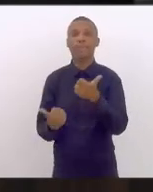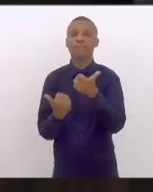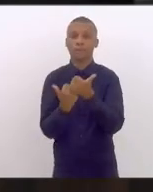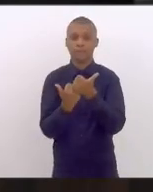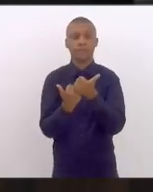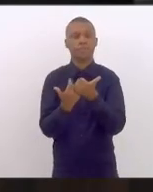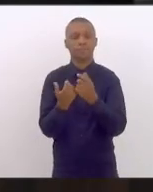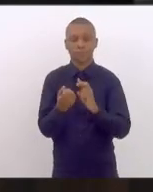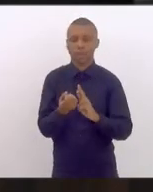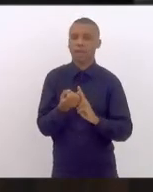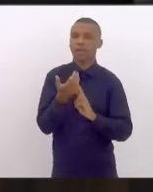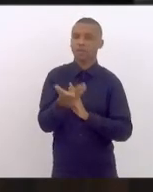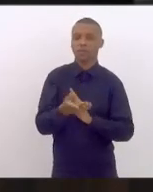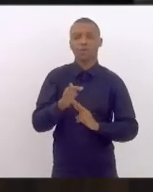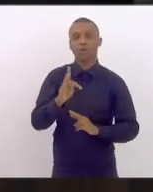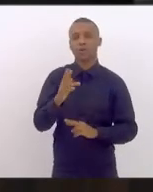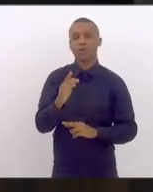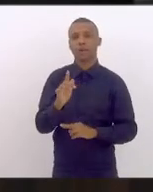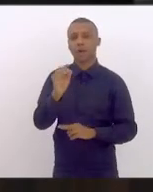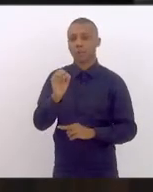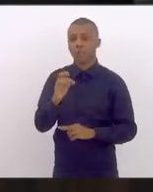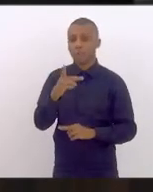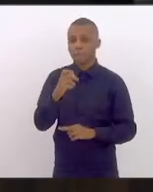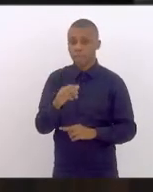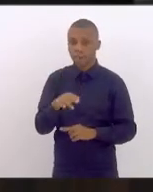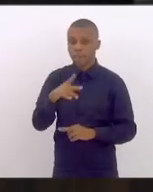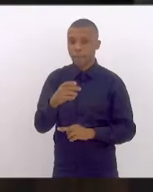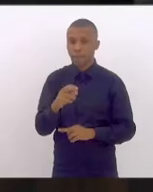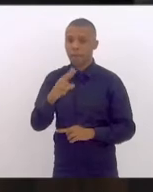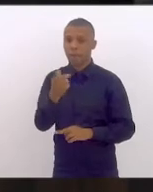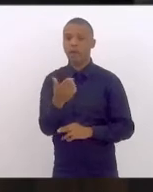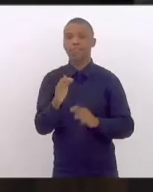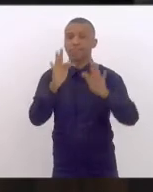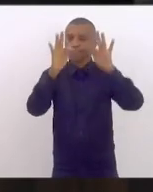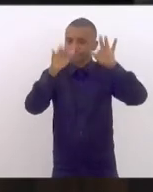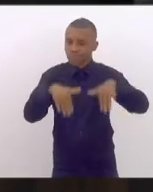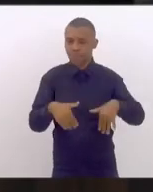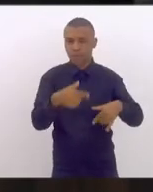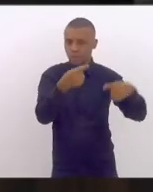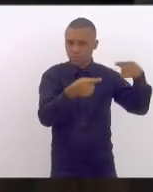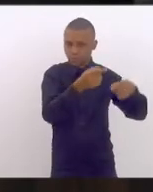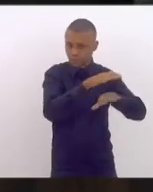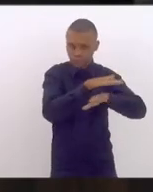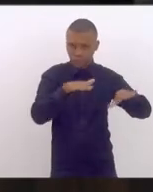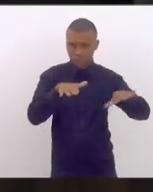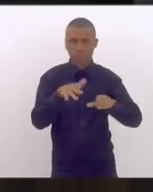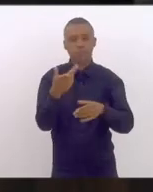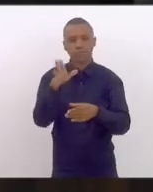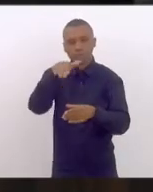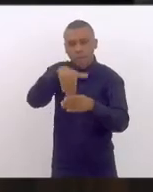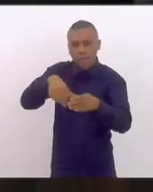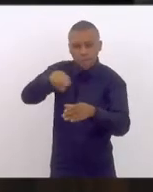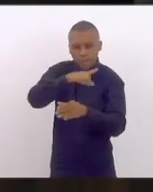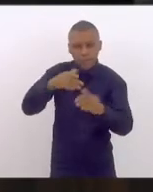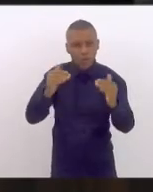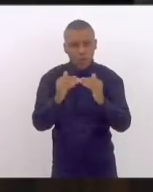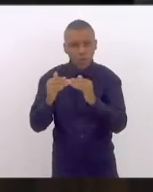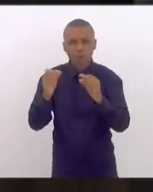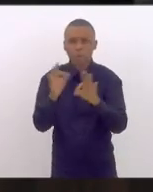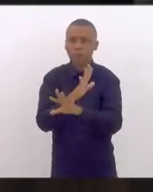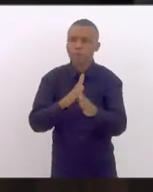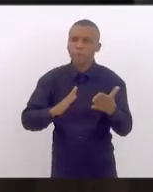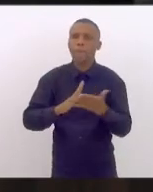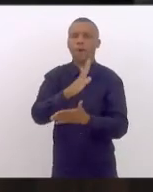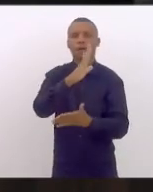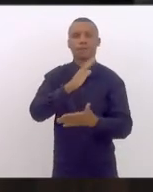Thiago Pampulha em discussão em votação seus que aprovam permaneça Como estão aprovado vai